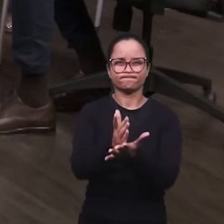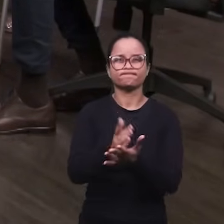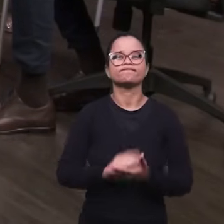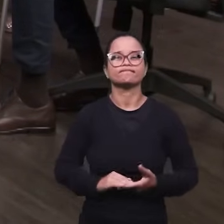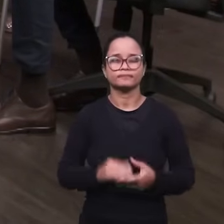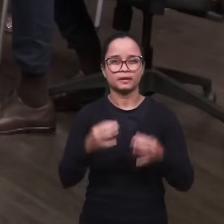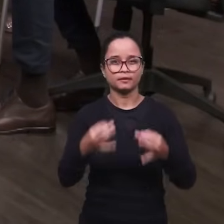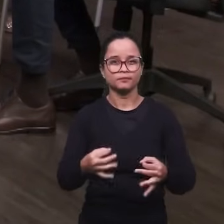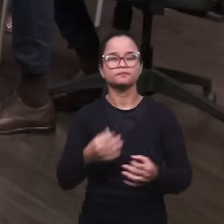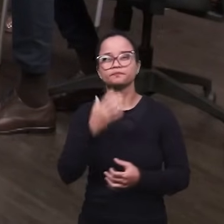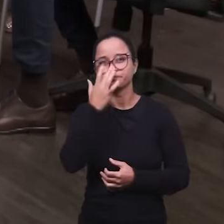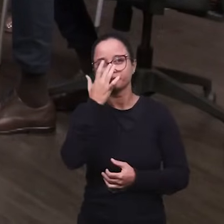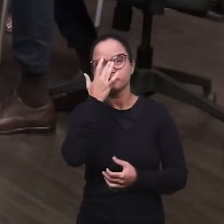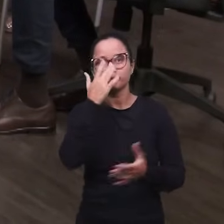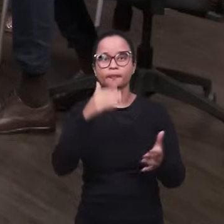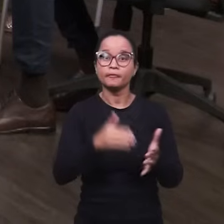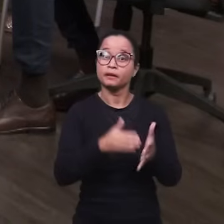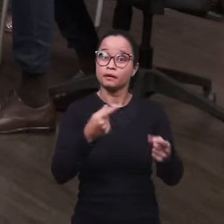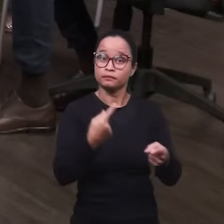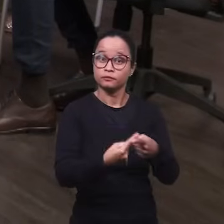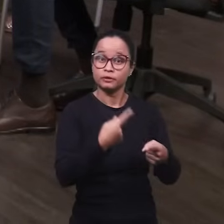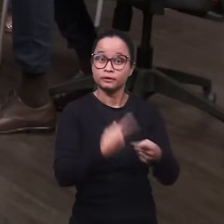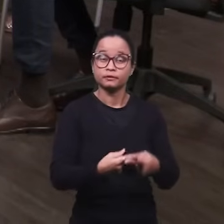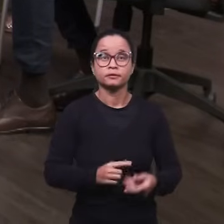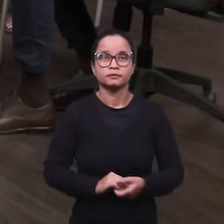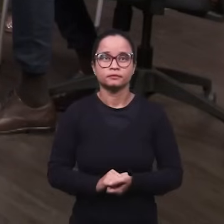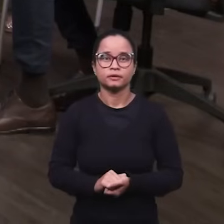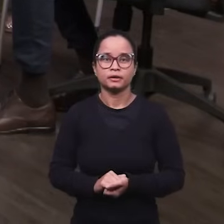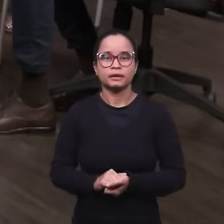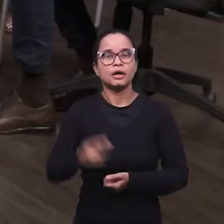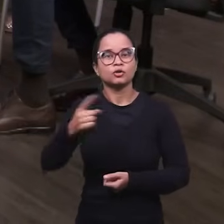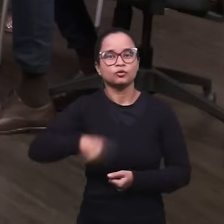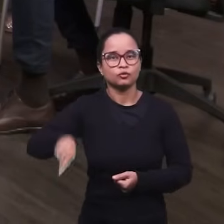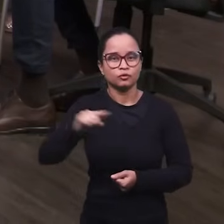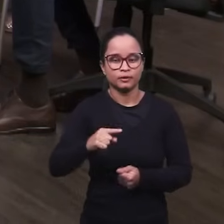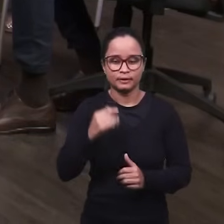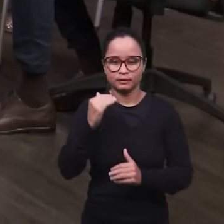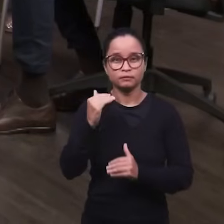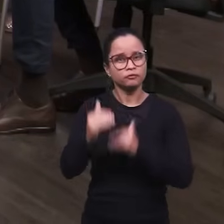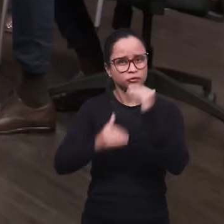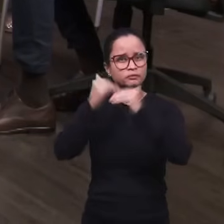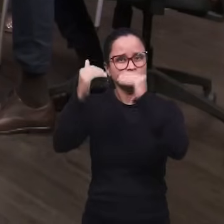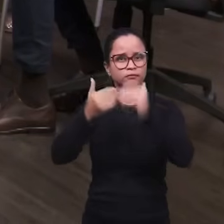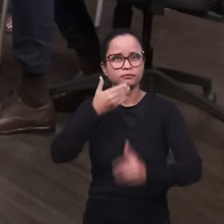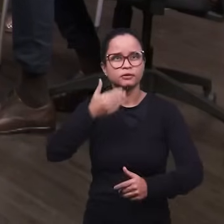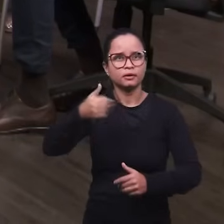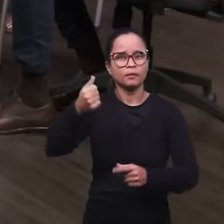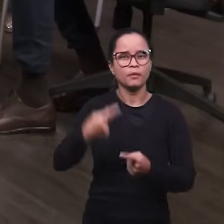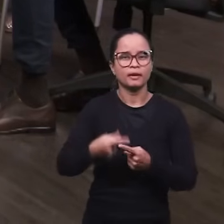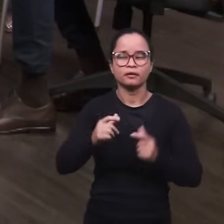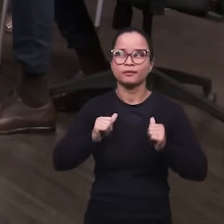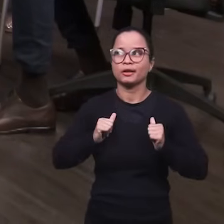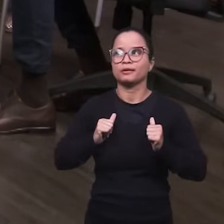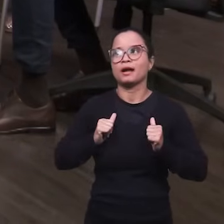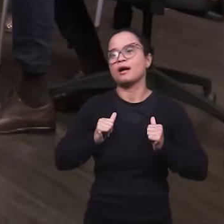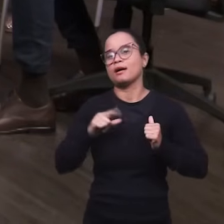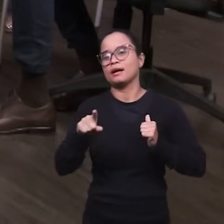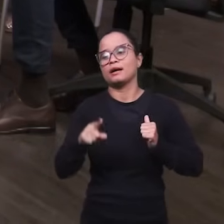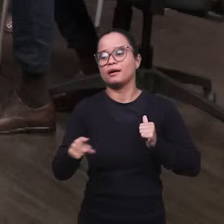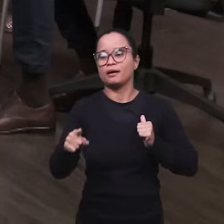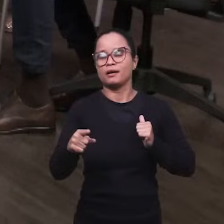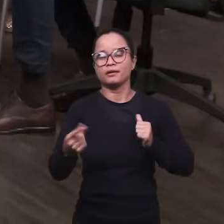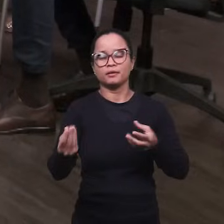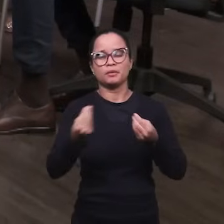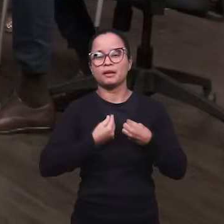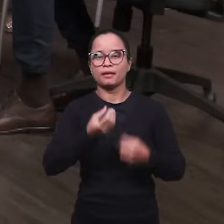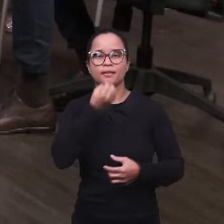direção. Tá certo? Até porque a gente cresce mais com isso, né? Porque você não fica acomodado, o que vier